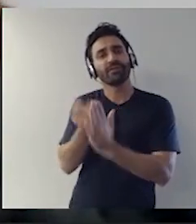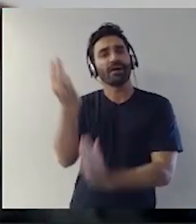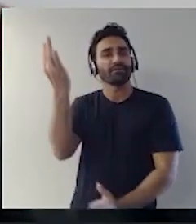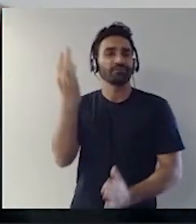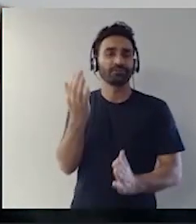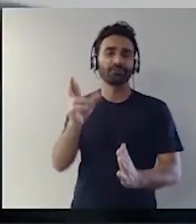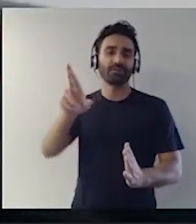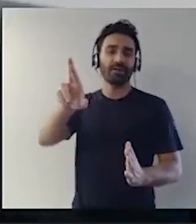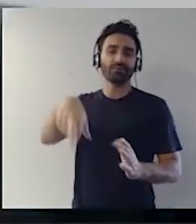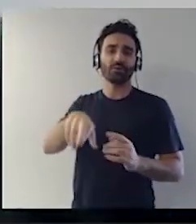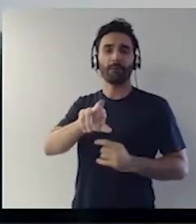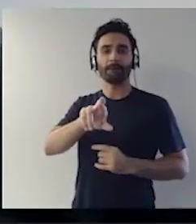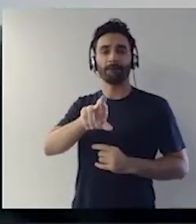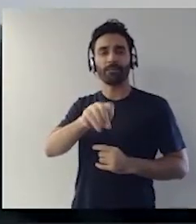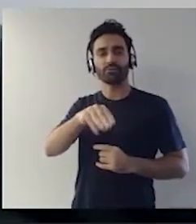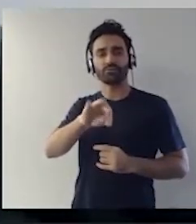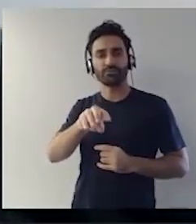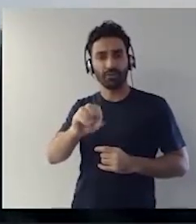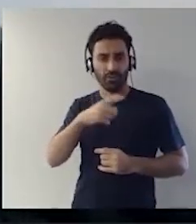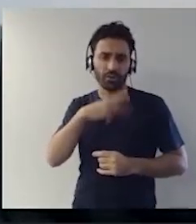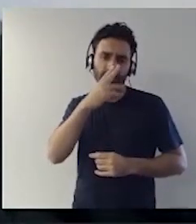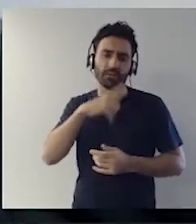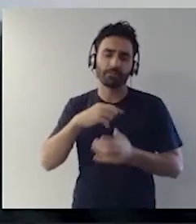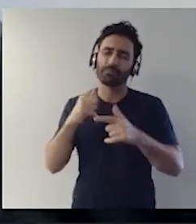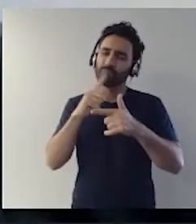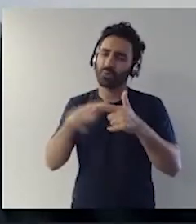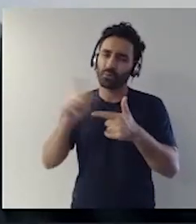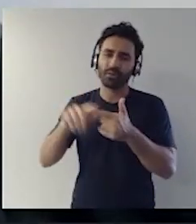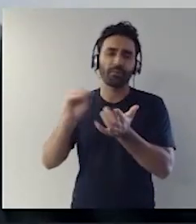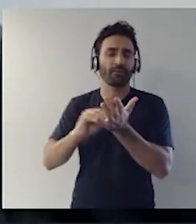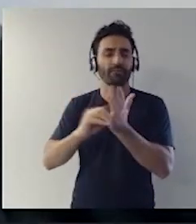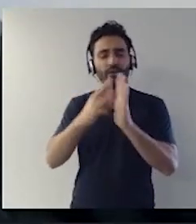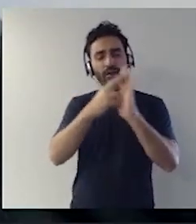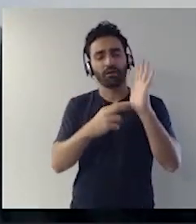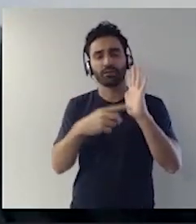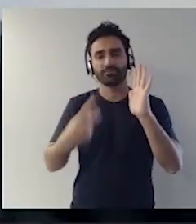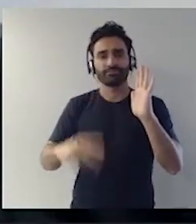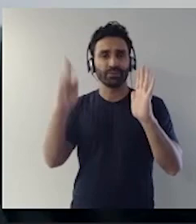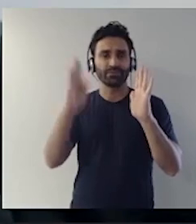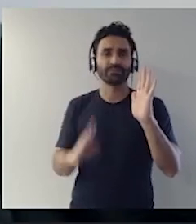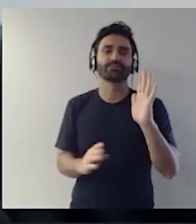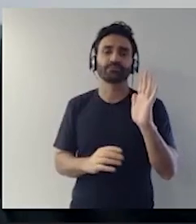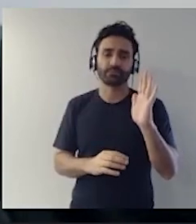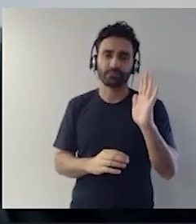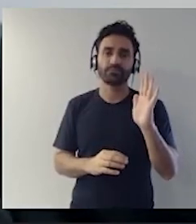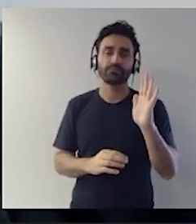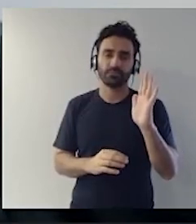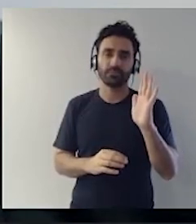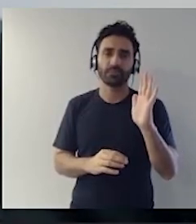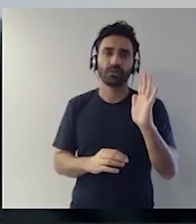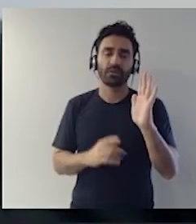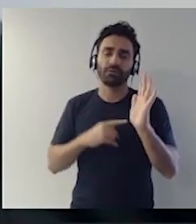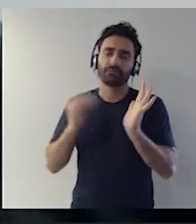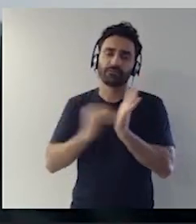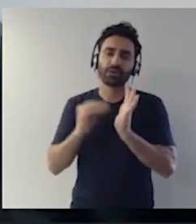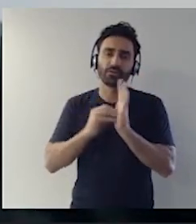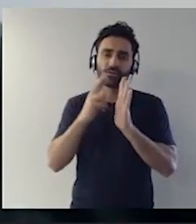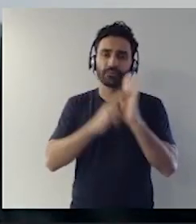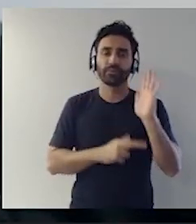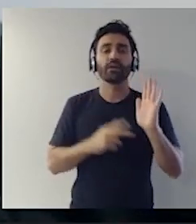estabelecer algumas, eu acho que nós temos um problema normativo muito sério no nosso país. Déficit normativo. Exemplo,